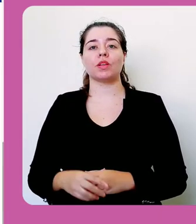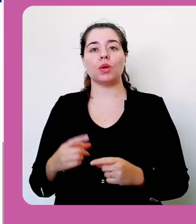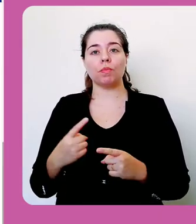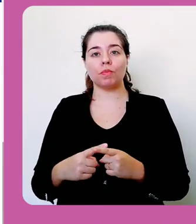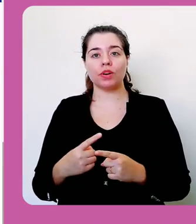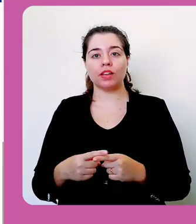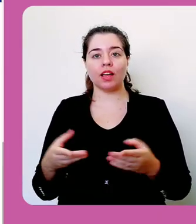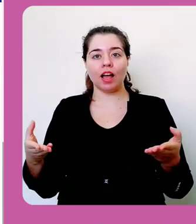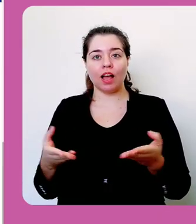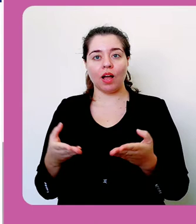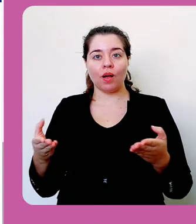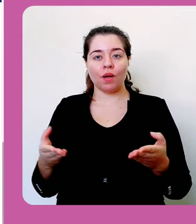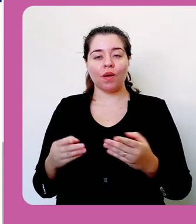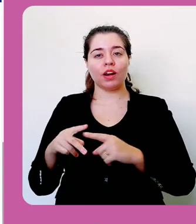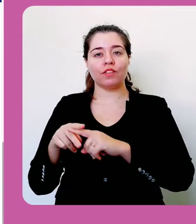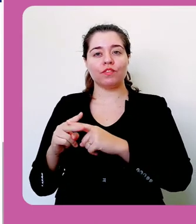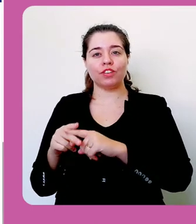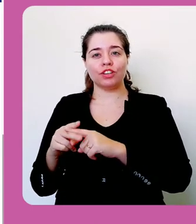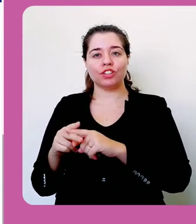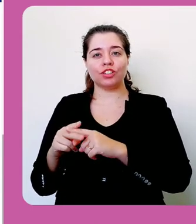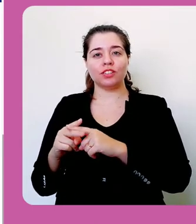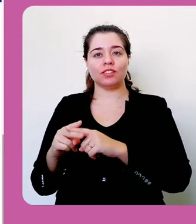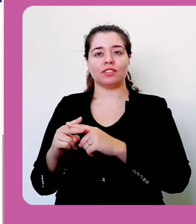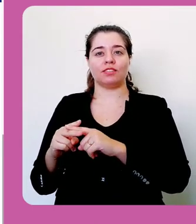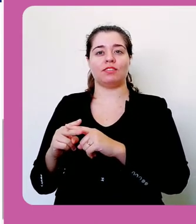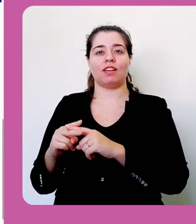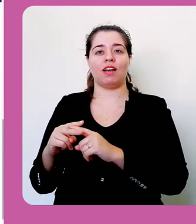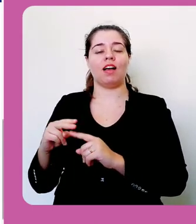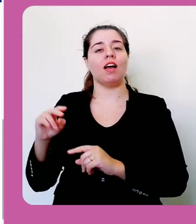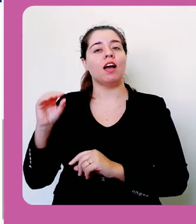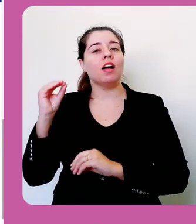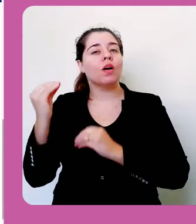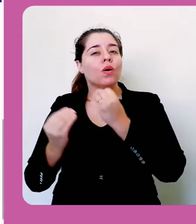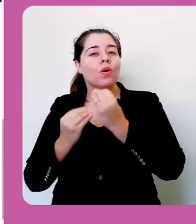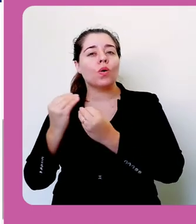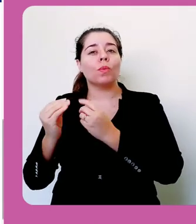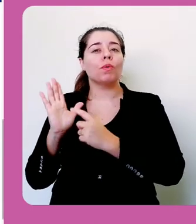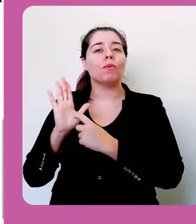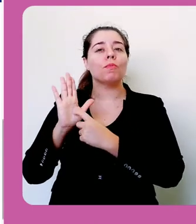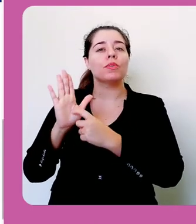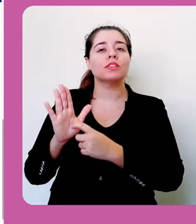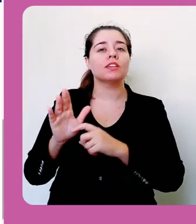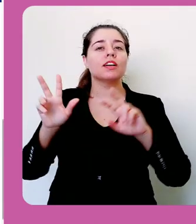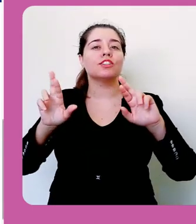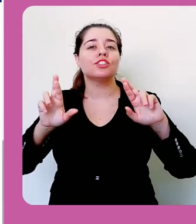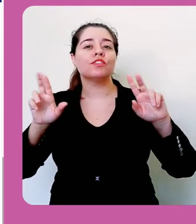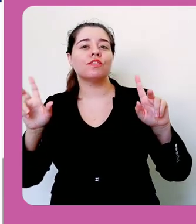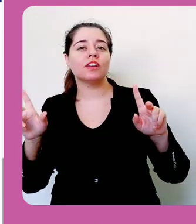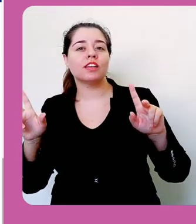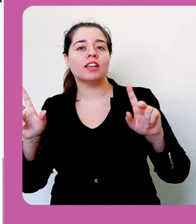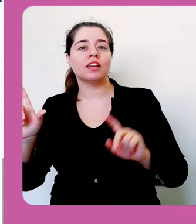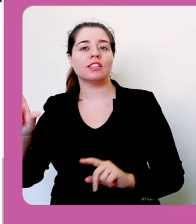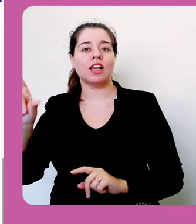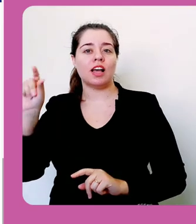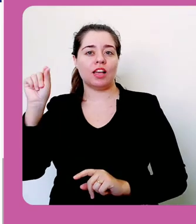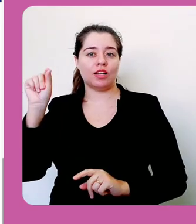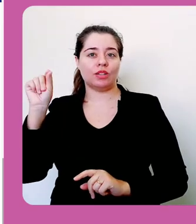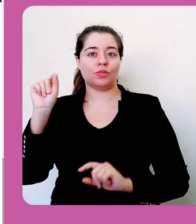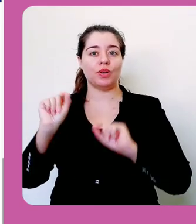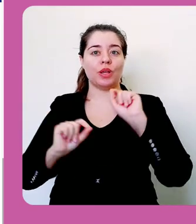de marcar o botão. Então, sim. Então, a